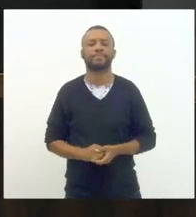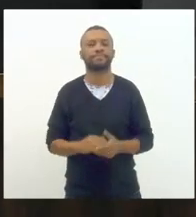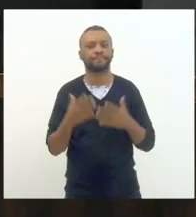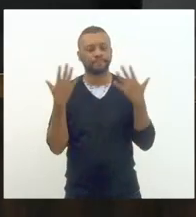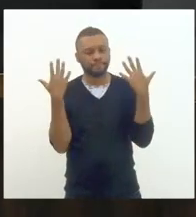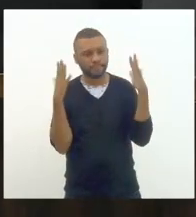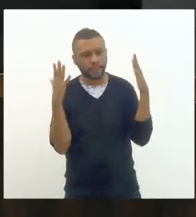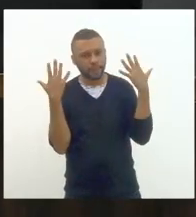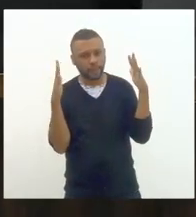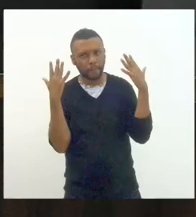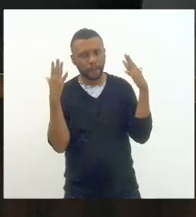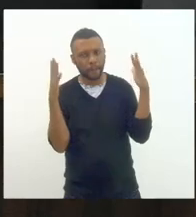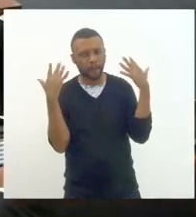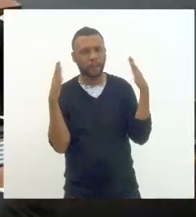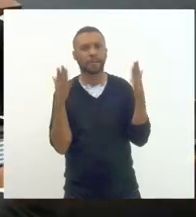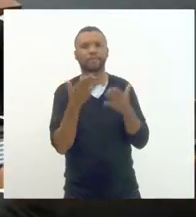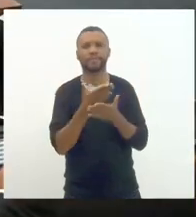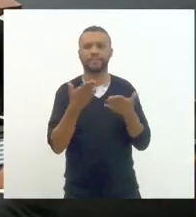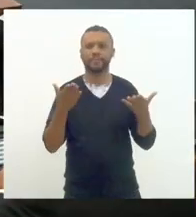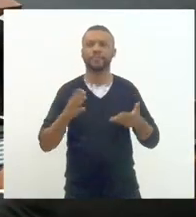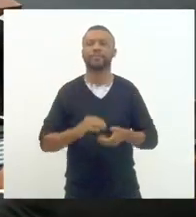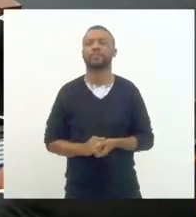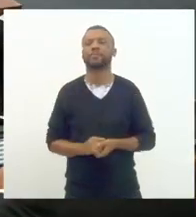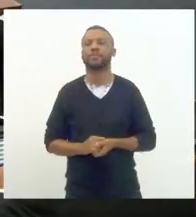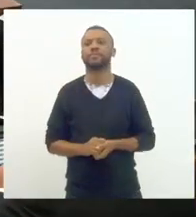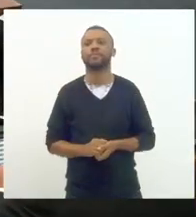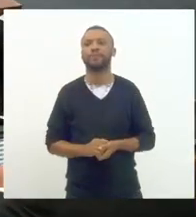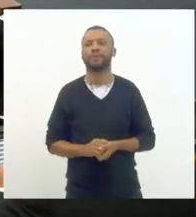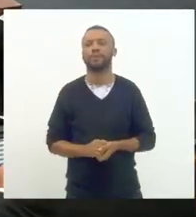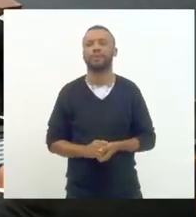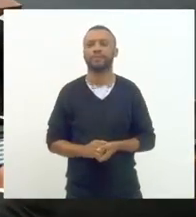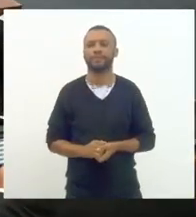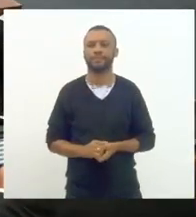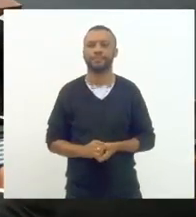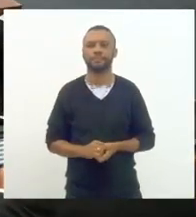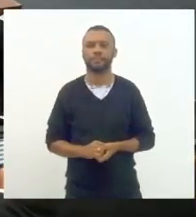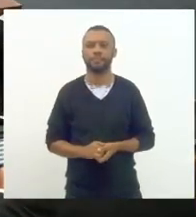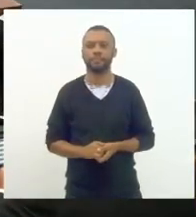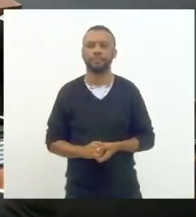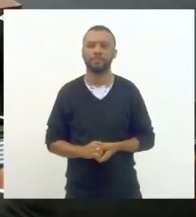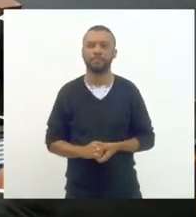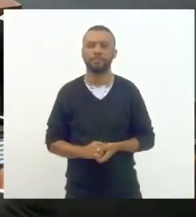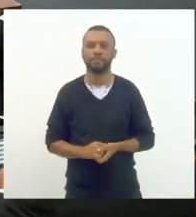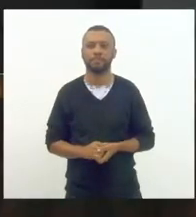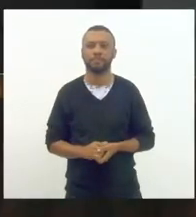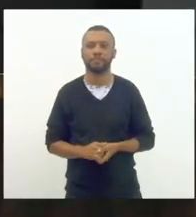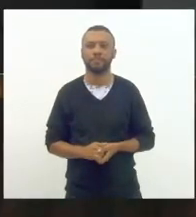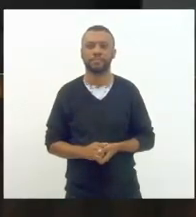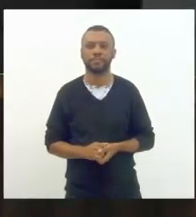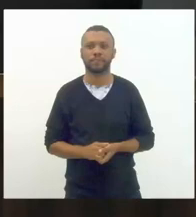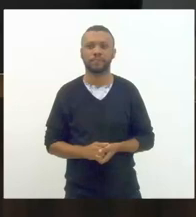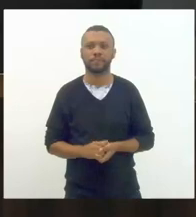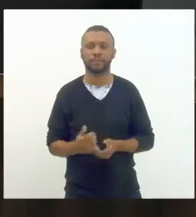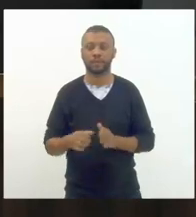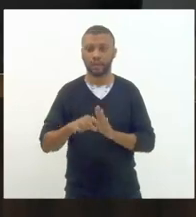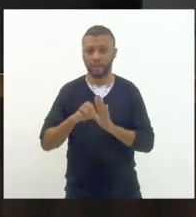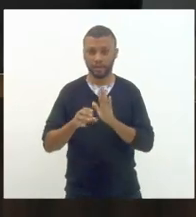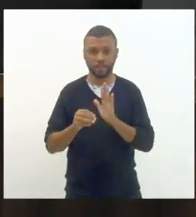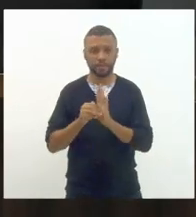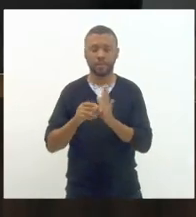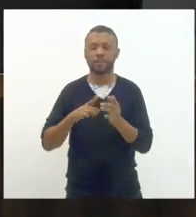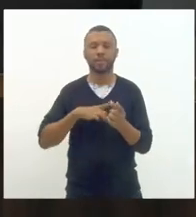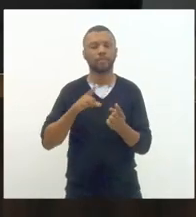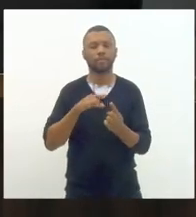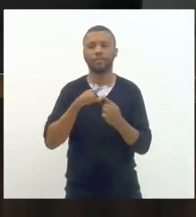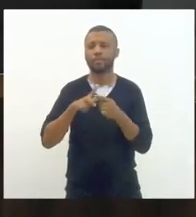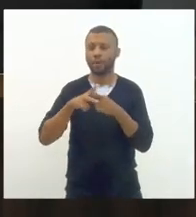Parabéns, parabéns e parabéns. A emenda foi no sentido